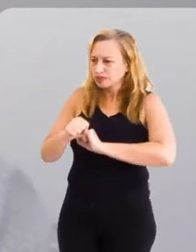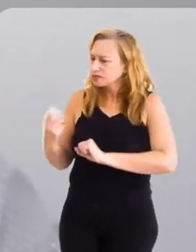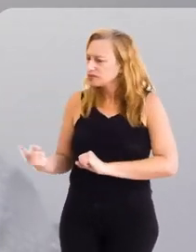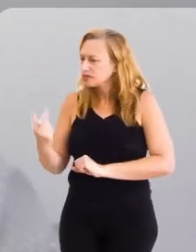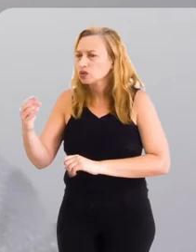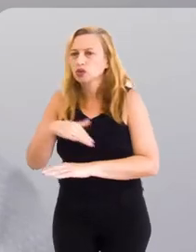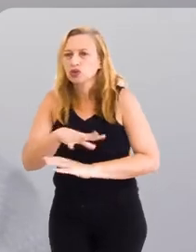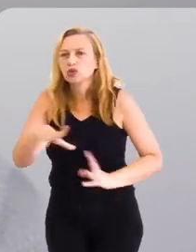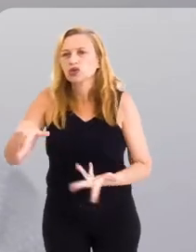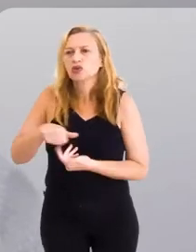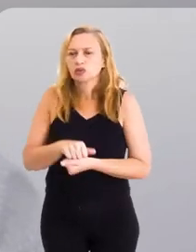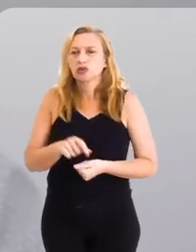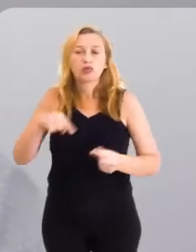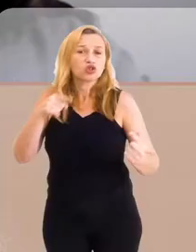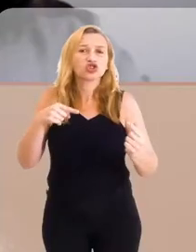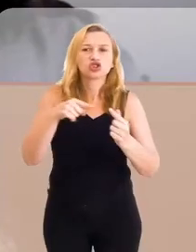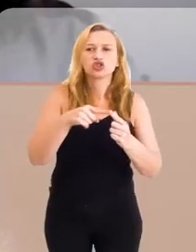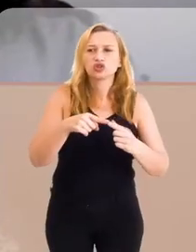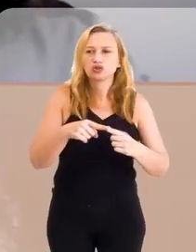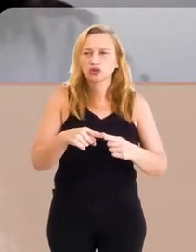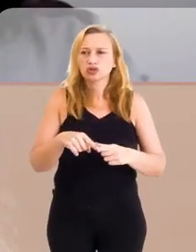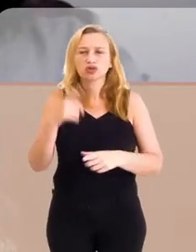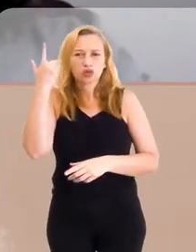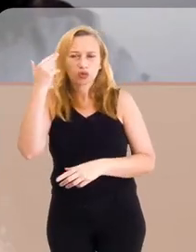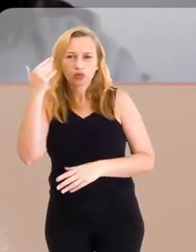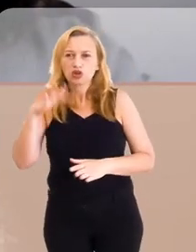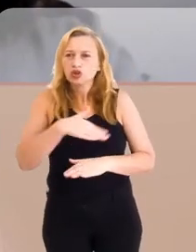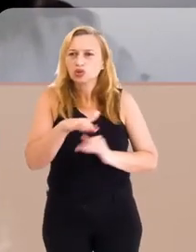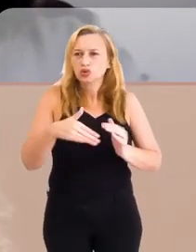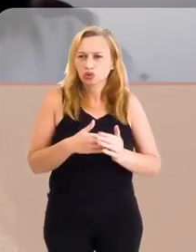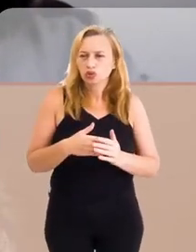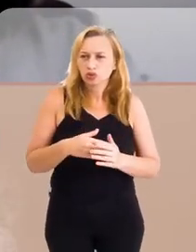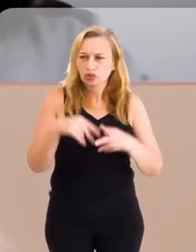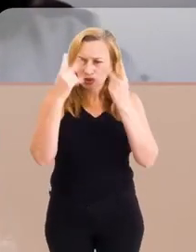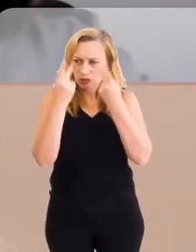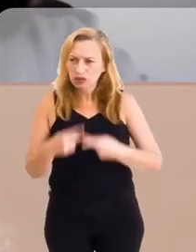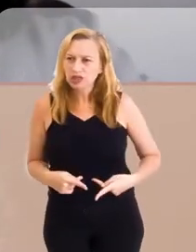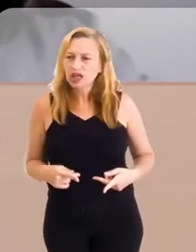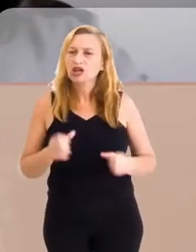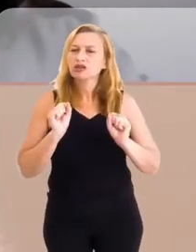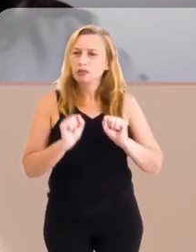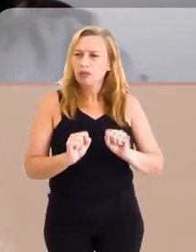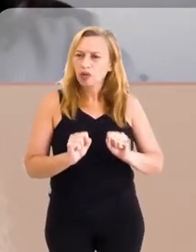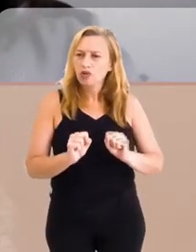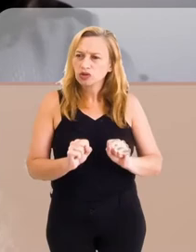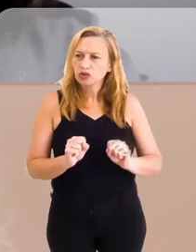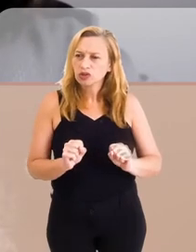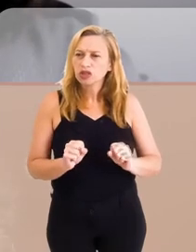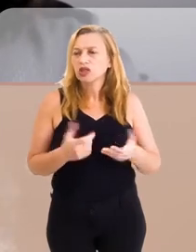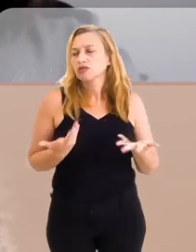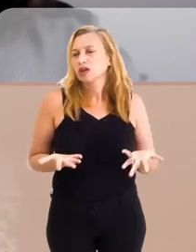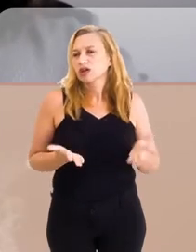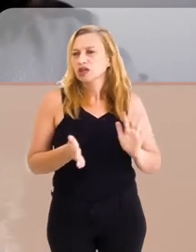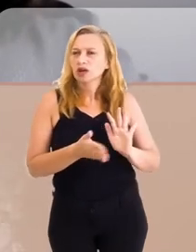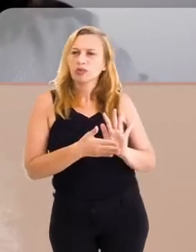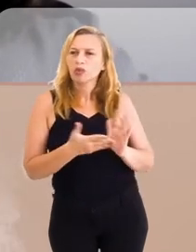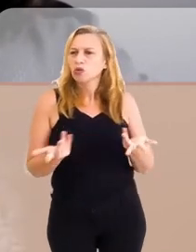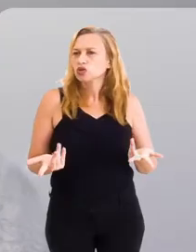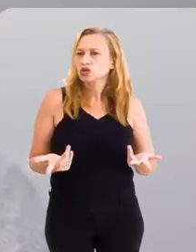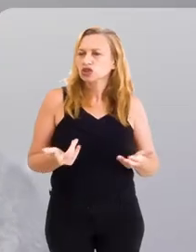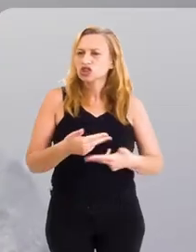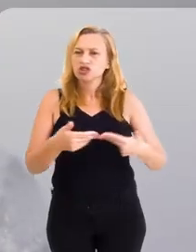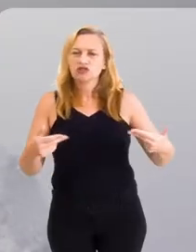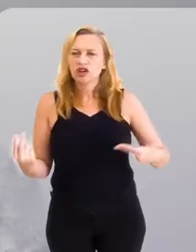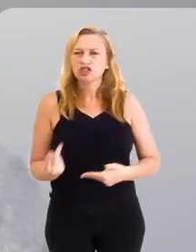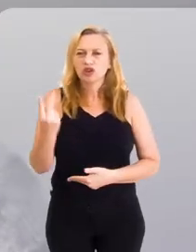valores, virtudes e sabedoria. E isso é um objetivo comum para toda a humanidade. Você pode delimitar dentro do propósito